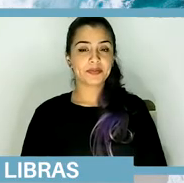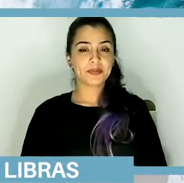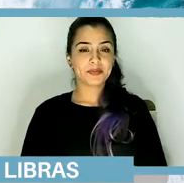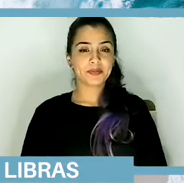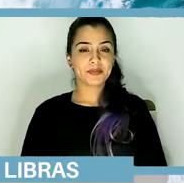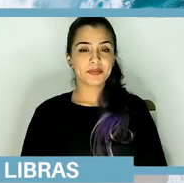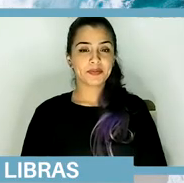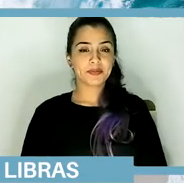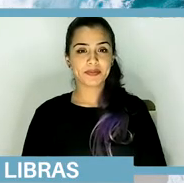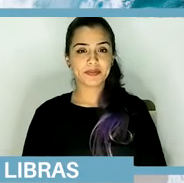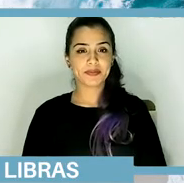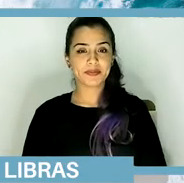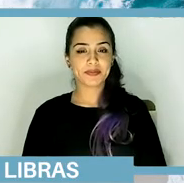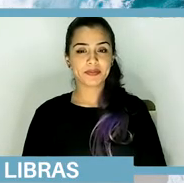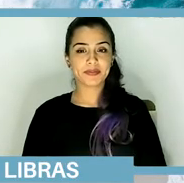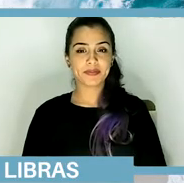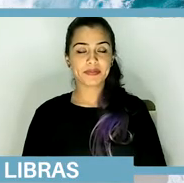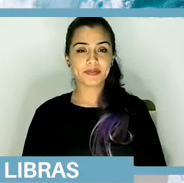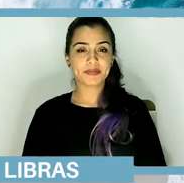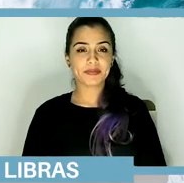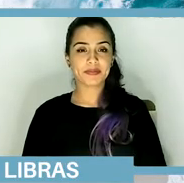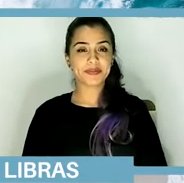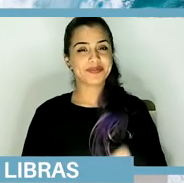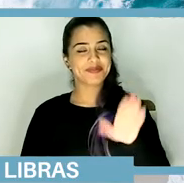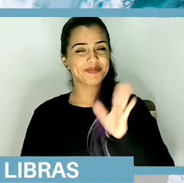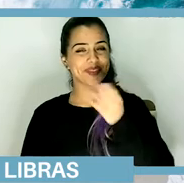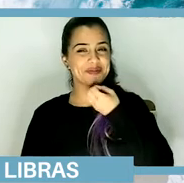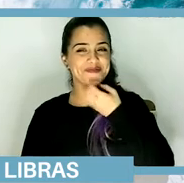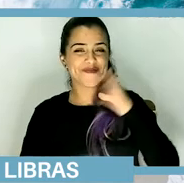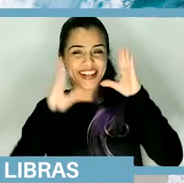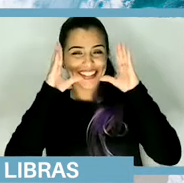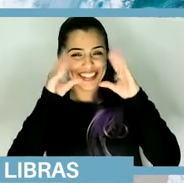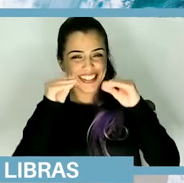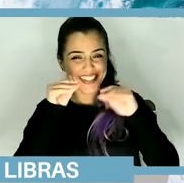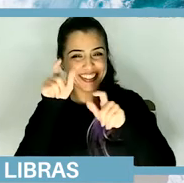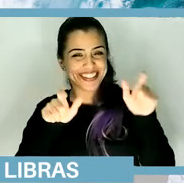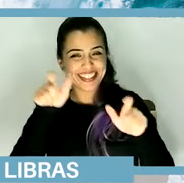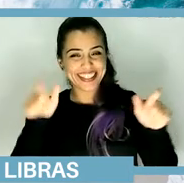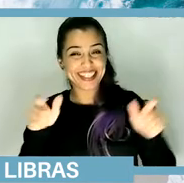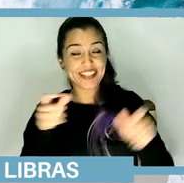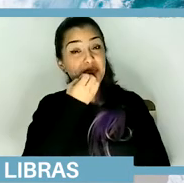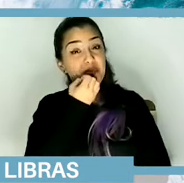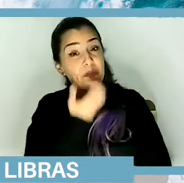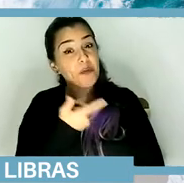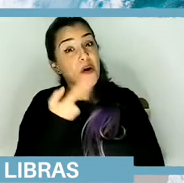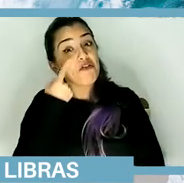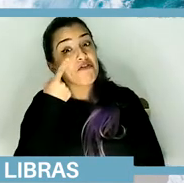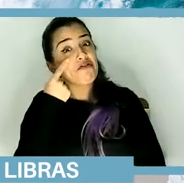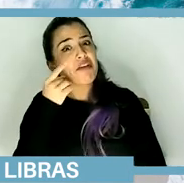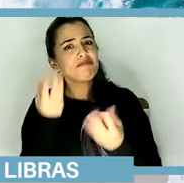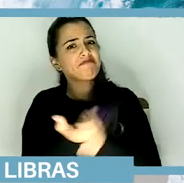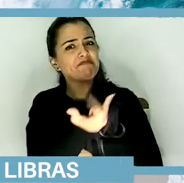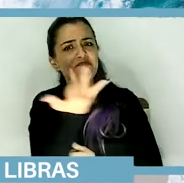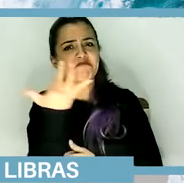Oi boa noite gente que bom ver tanta gente aqui nessa sala Que bom também ver